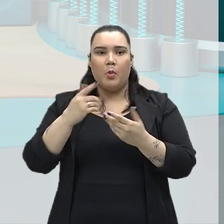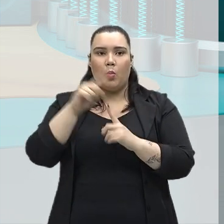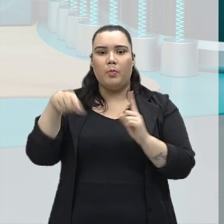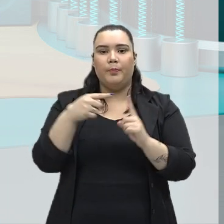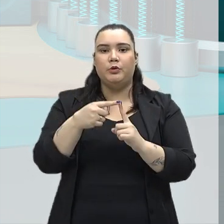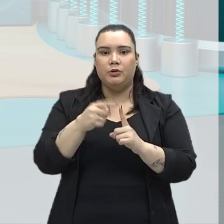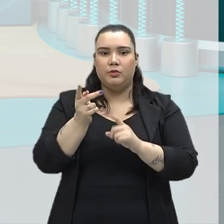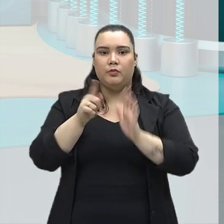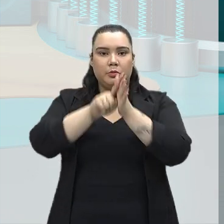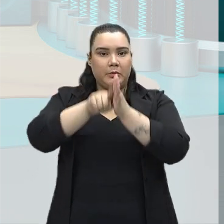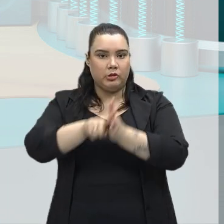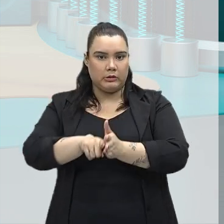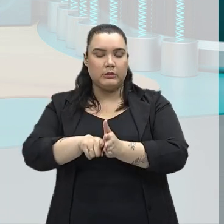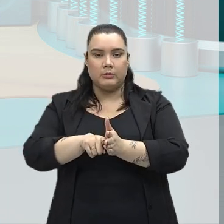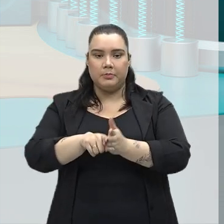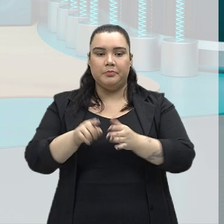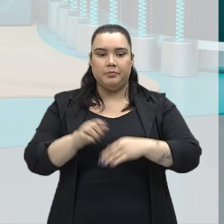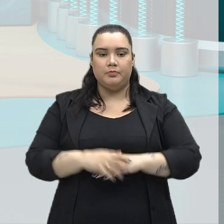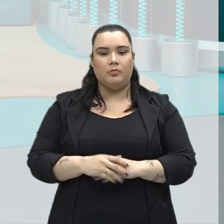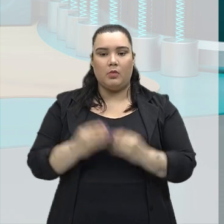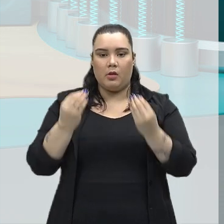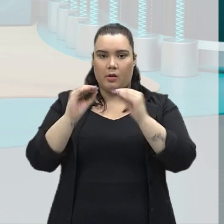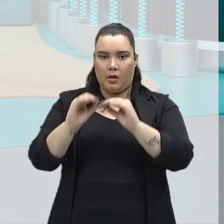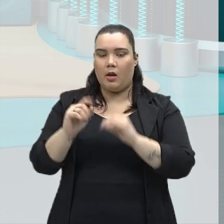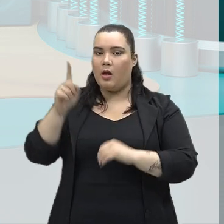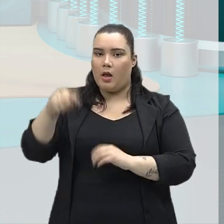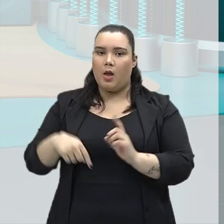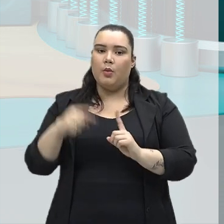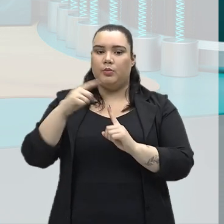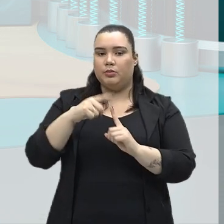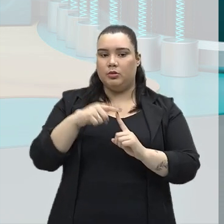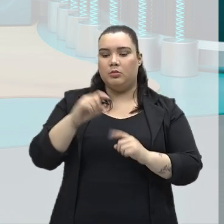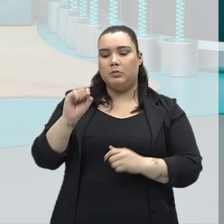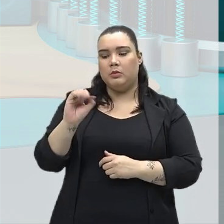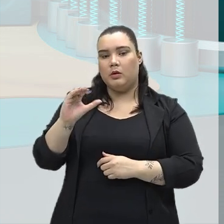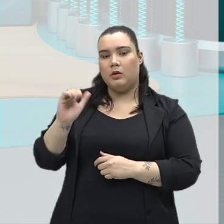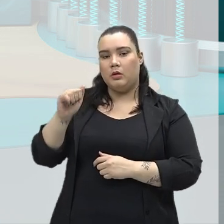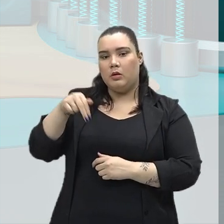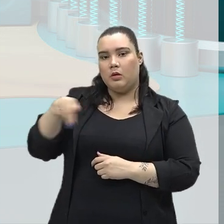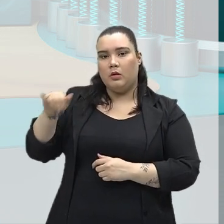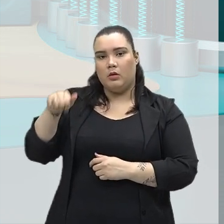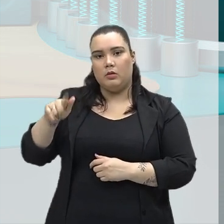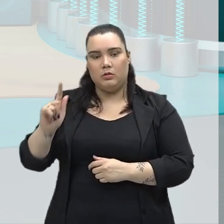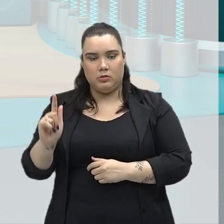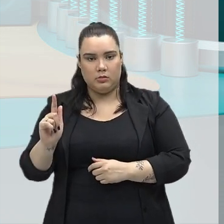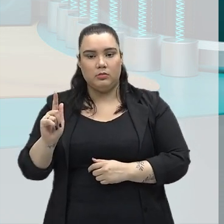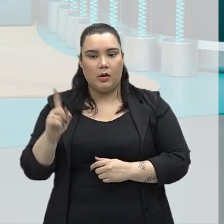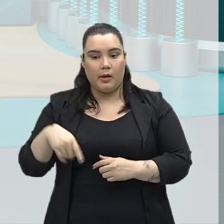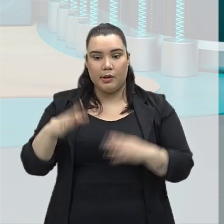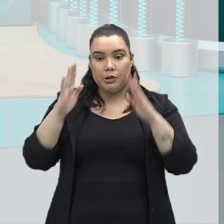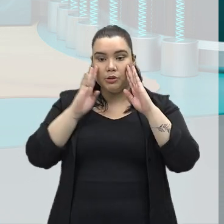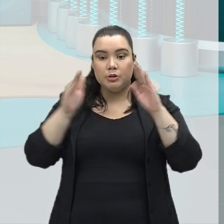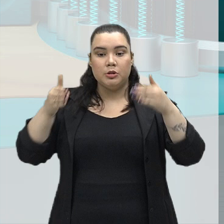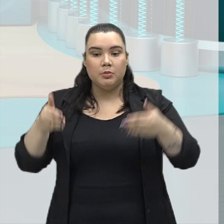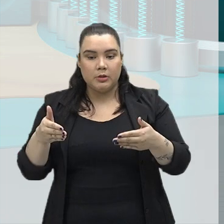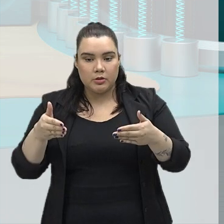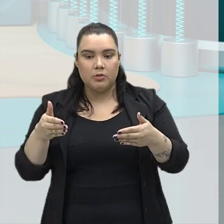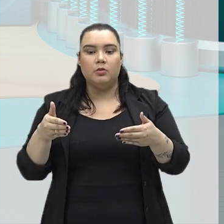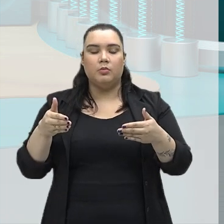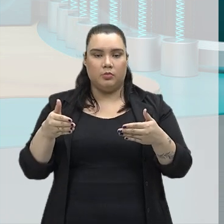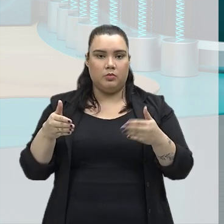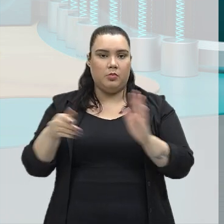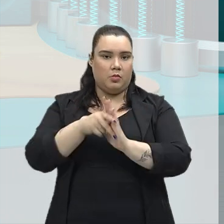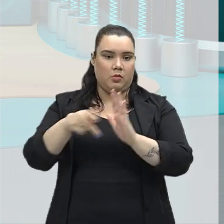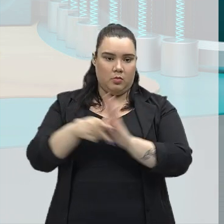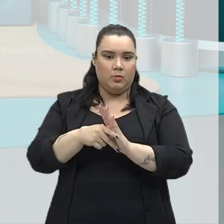tá bom? Então, isso é um tipo de scanning. A gente procura algo específico, a gente sempre bota lá no